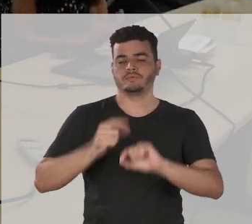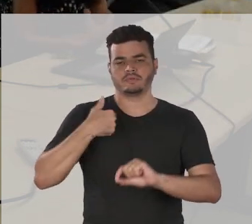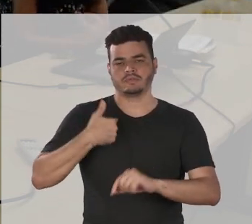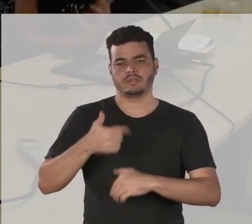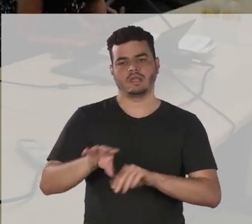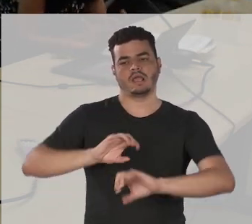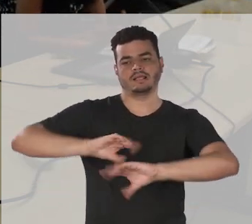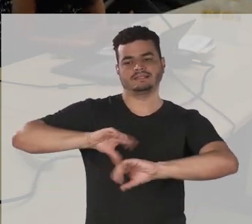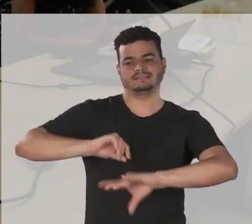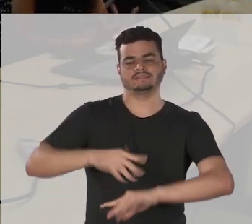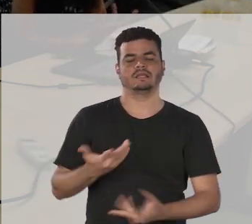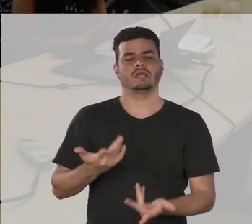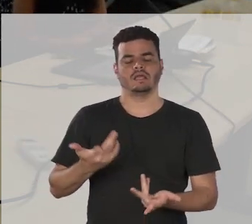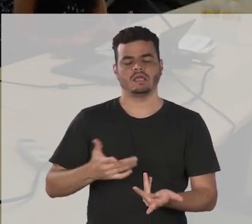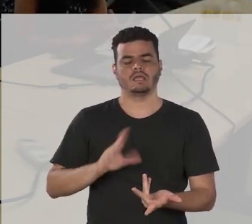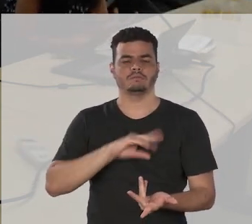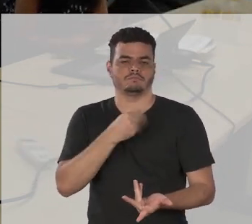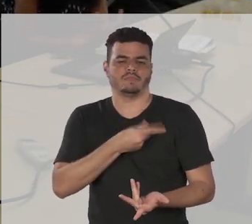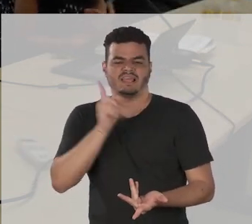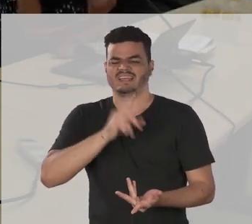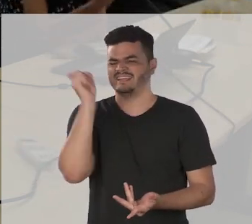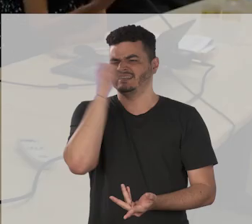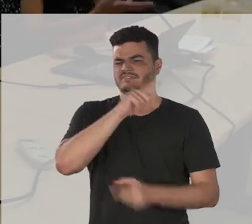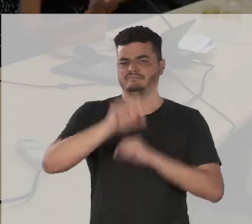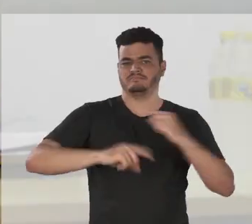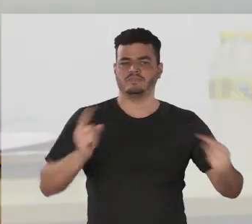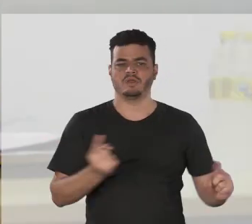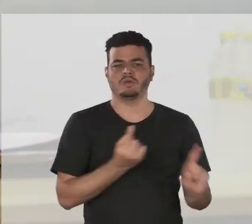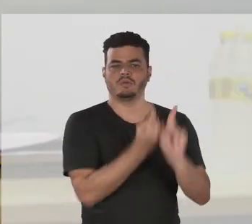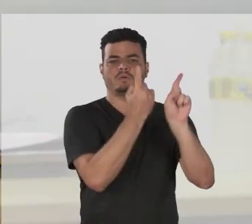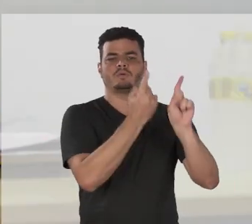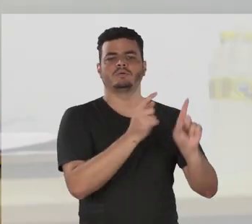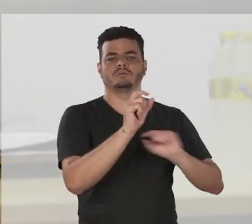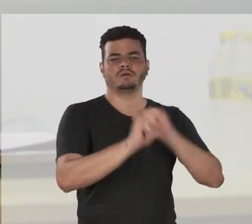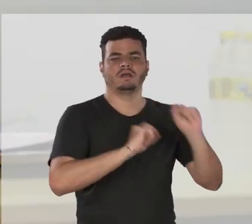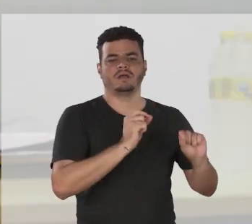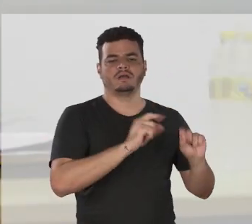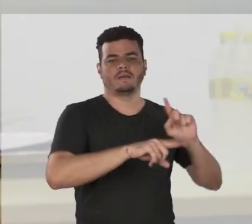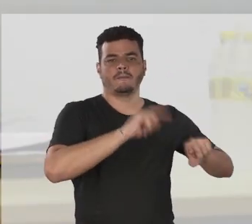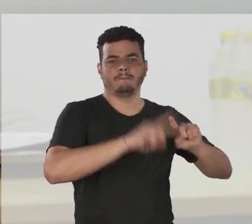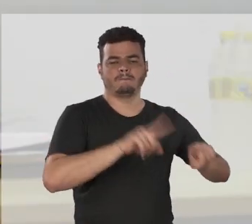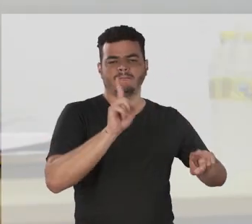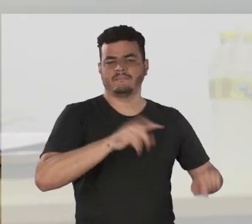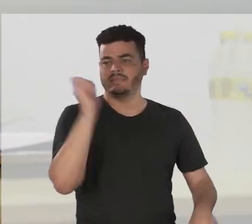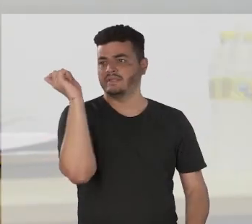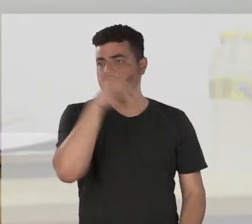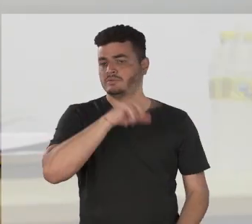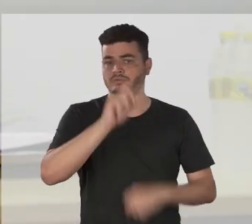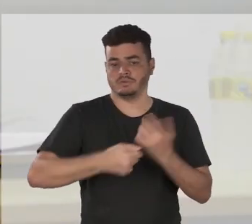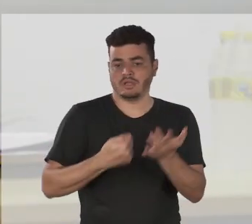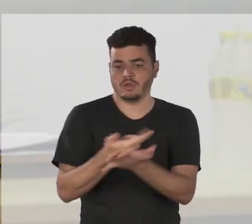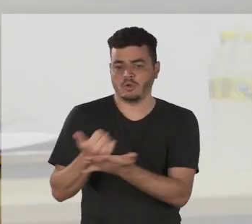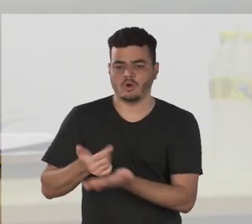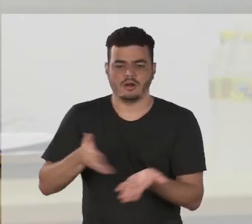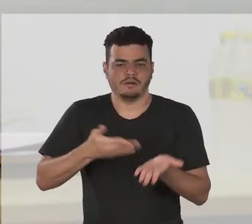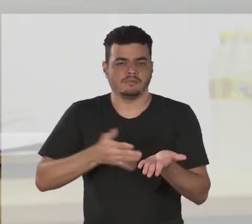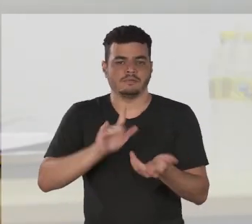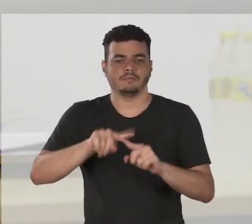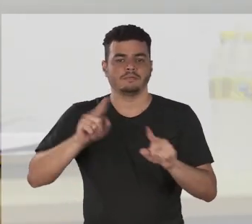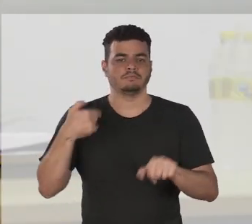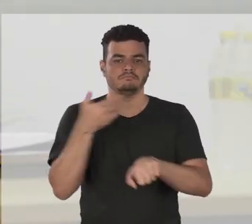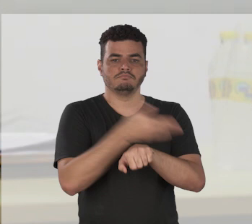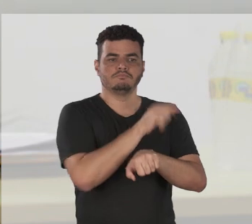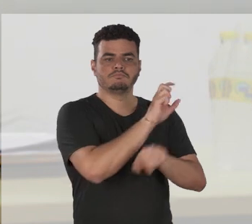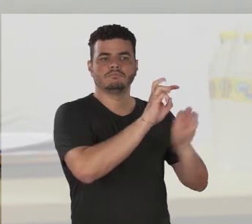para muitas vezes, para as classes, né, para as aulas de espanhol, é complicado encontrar os materiais, porque são caros de comprar e